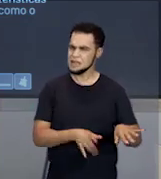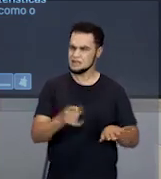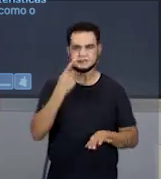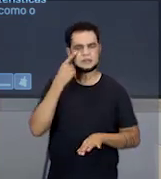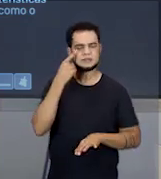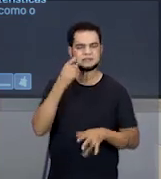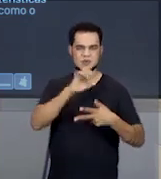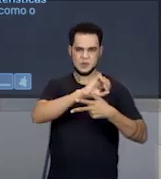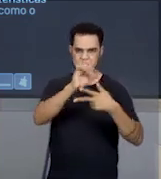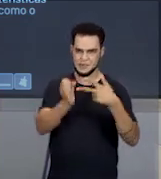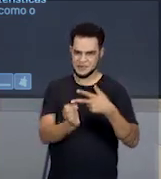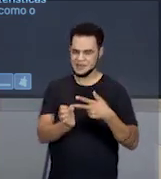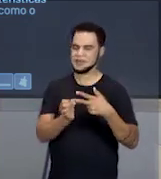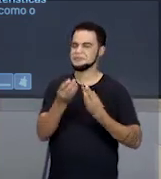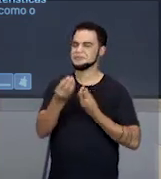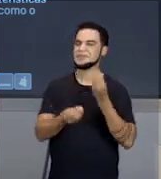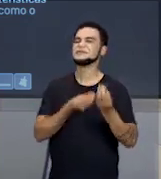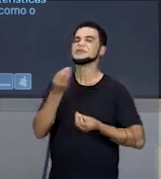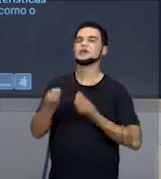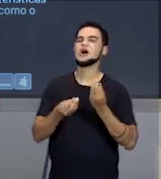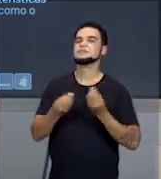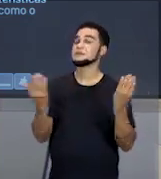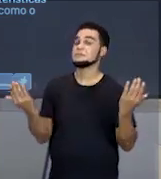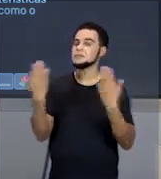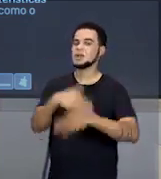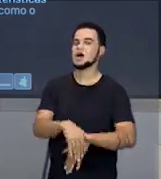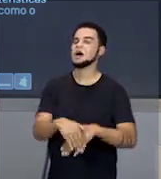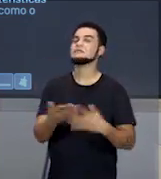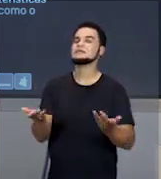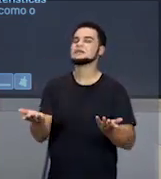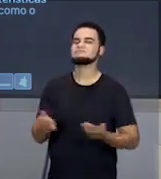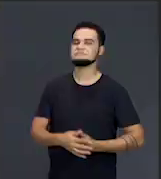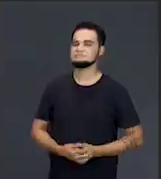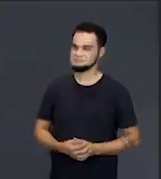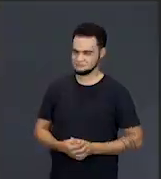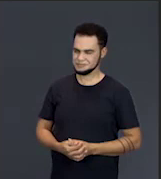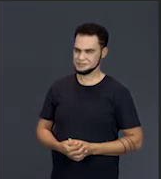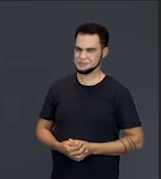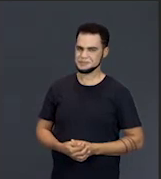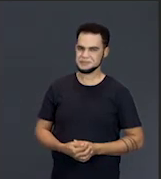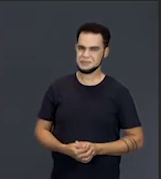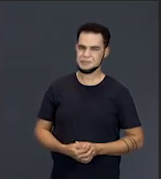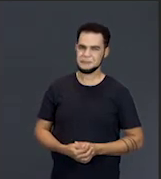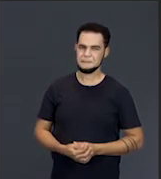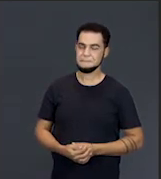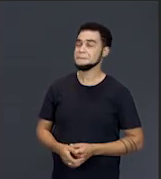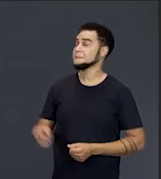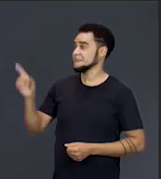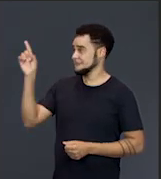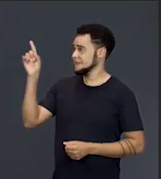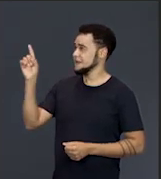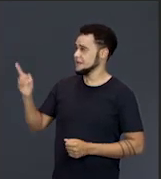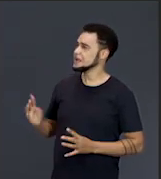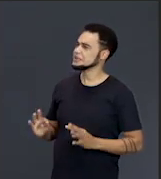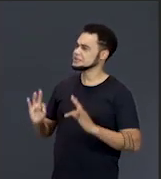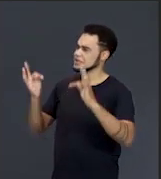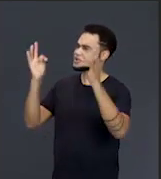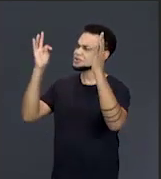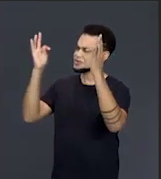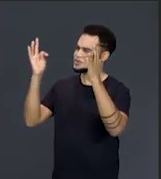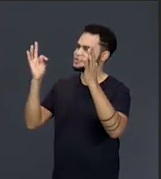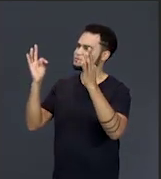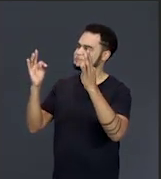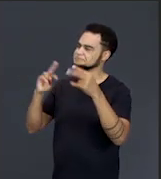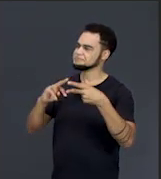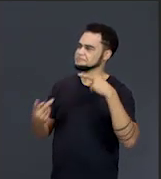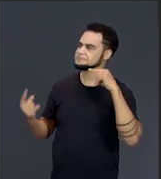isso nas nossas provas aí de exames nacionais. A tecnologia do DNA recombinante tem sido utilizada